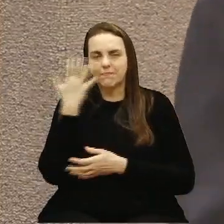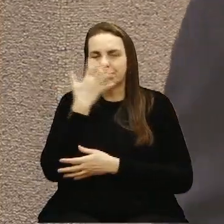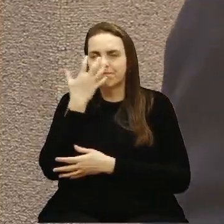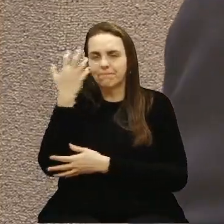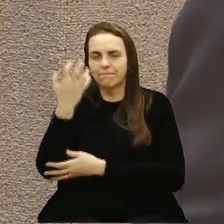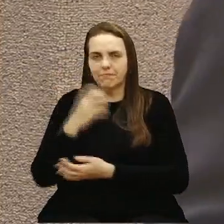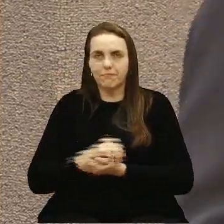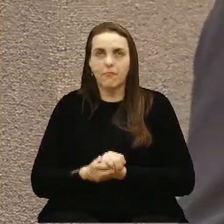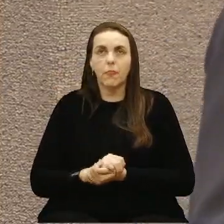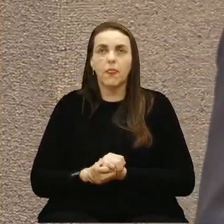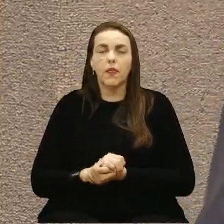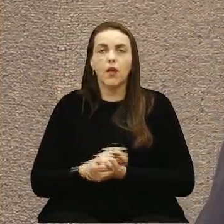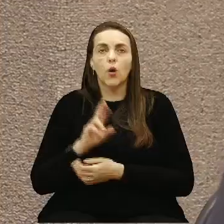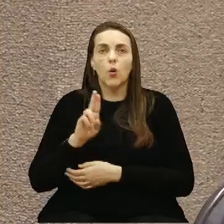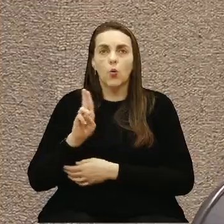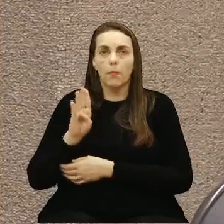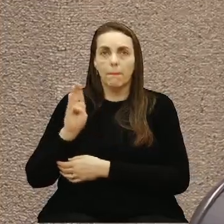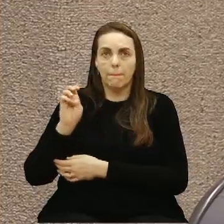Rubens